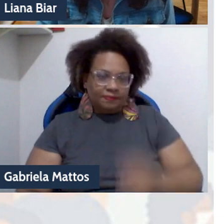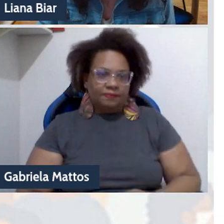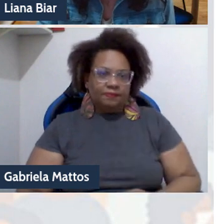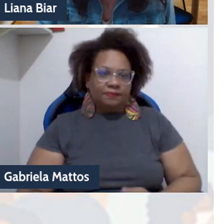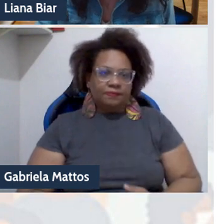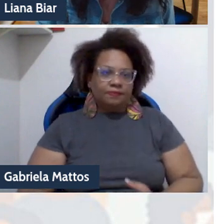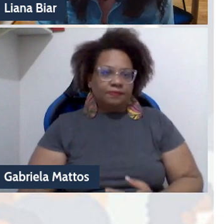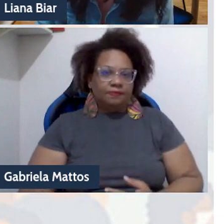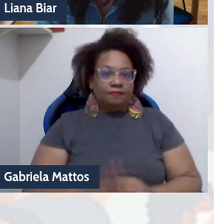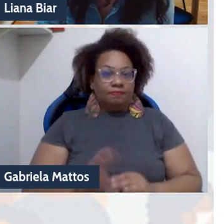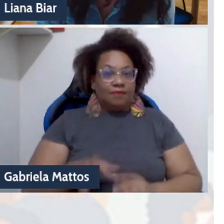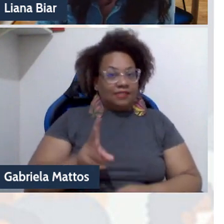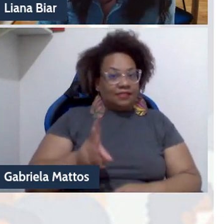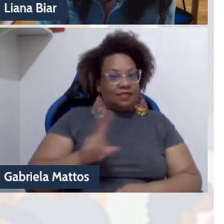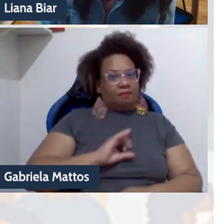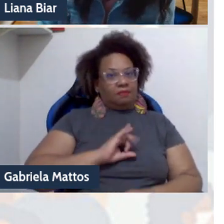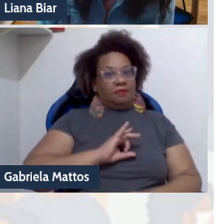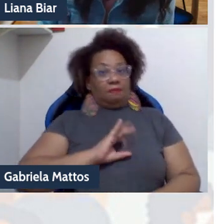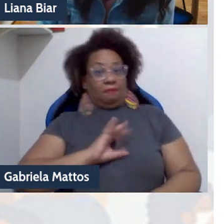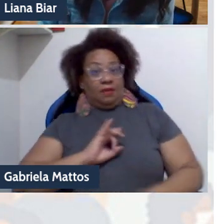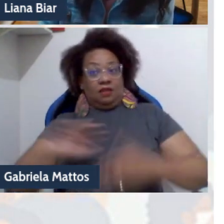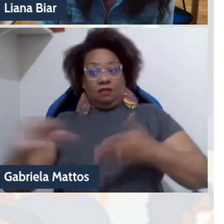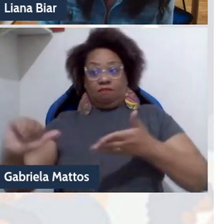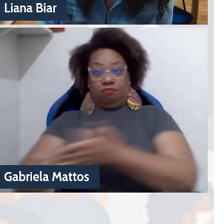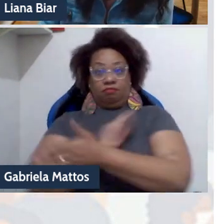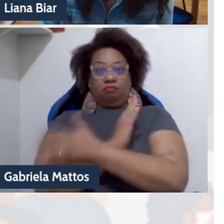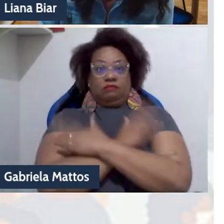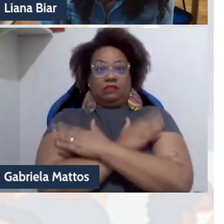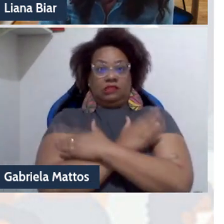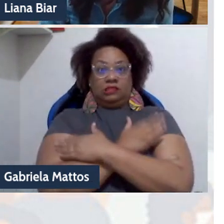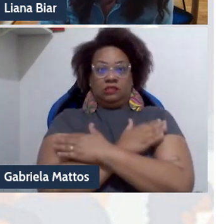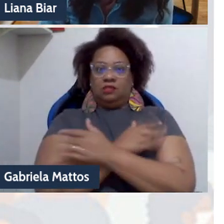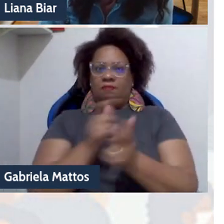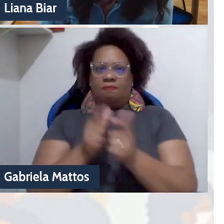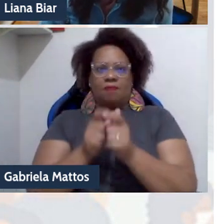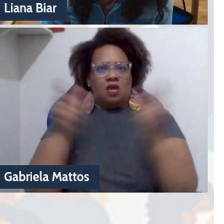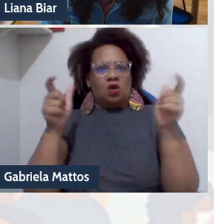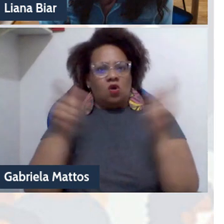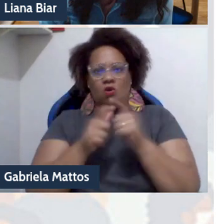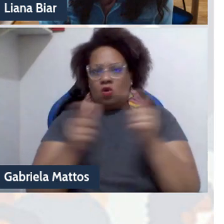ameaça do desemprego, por exemplo, é um tema comum, né?